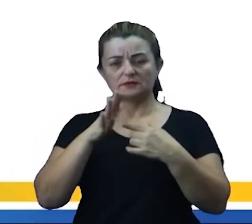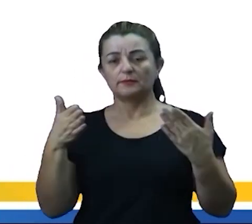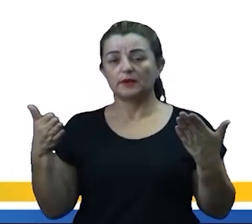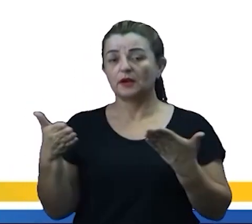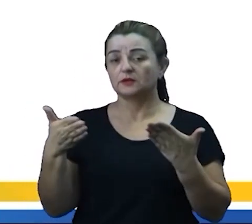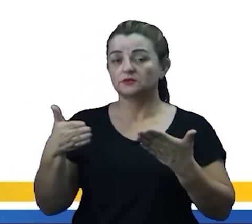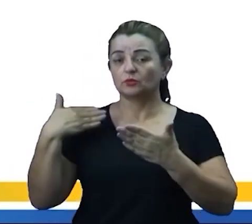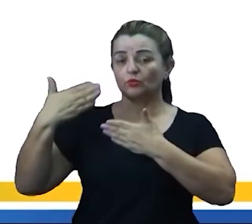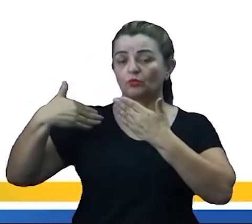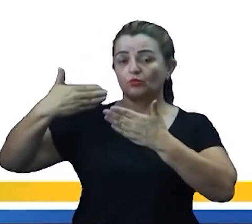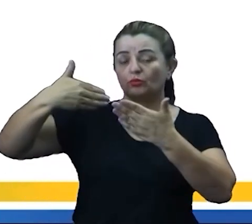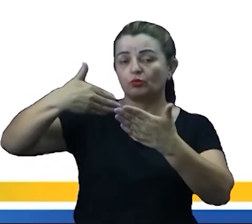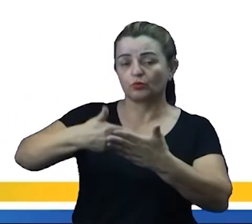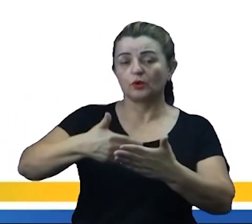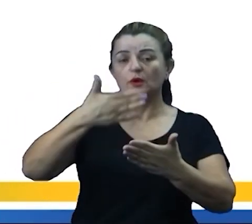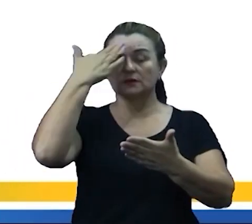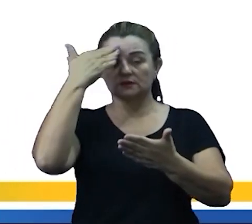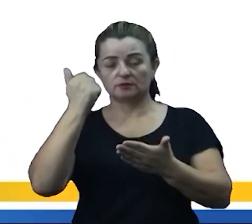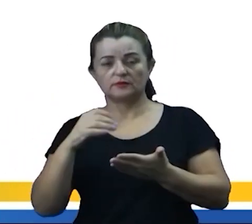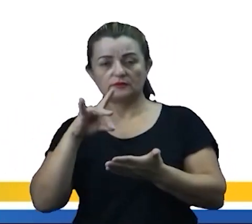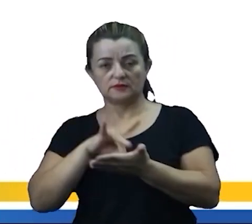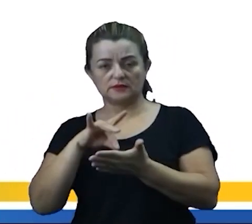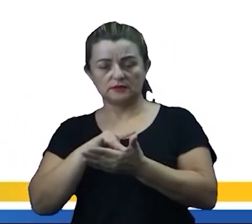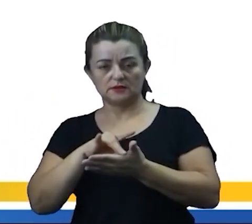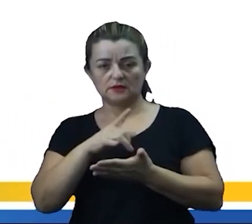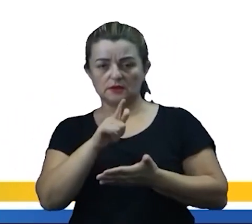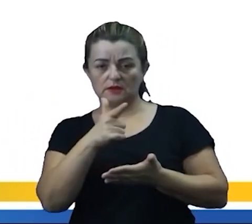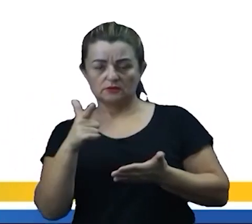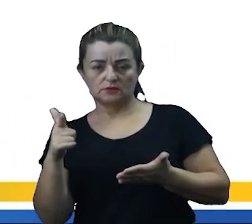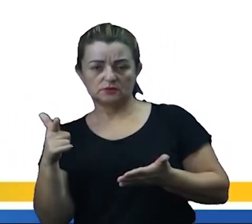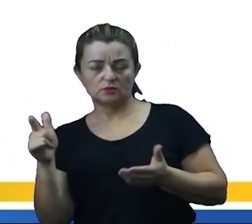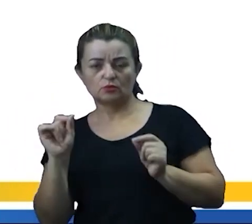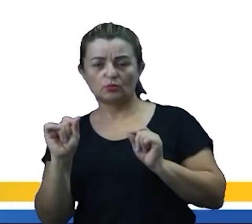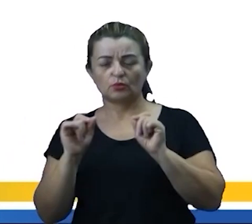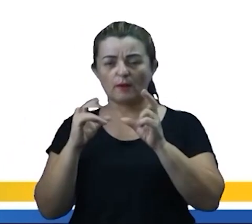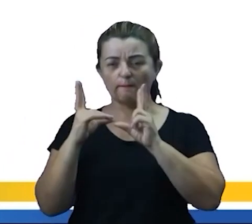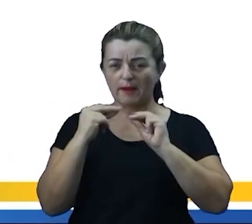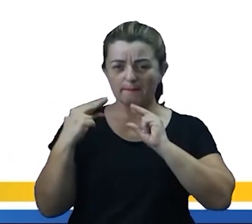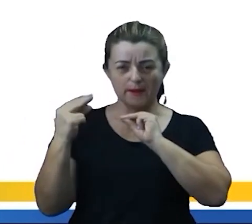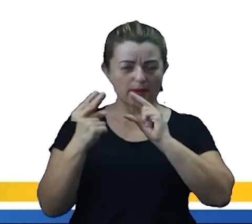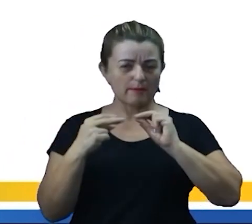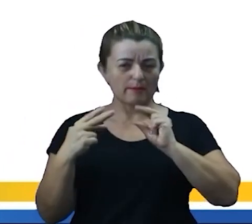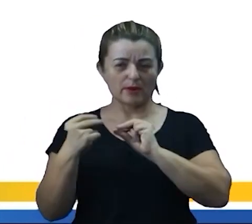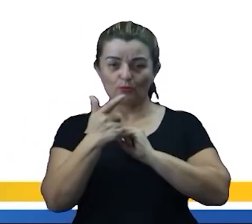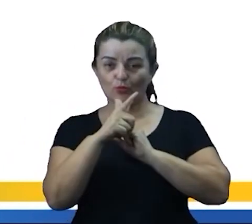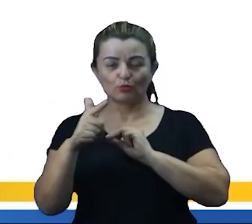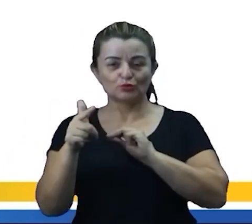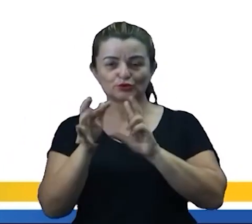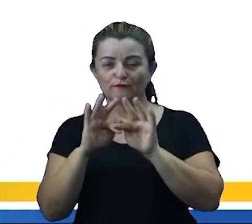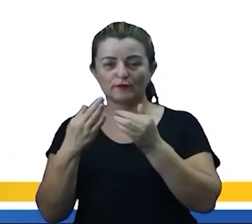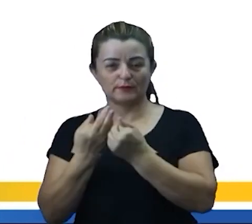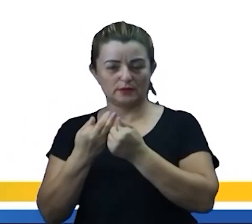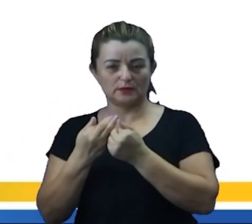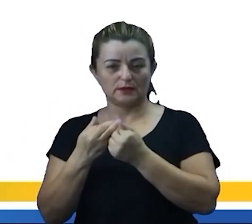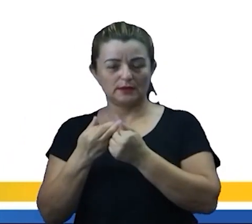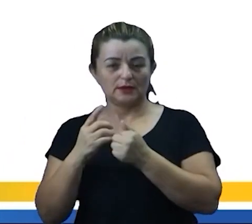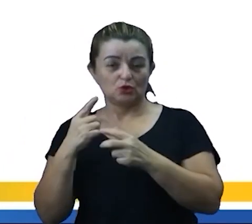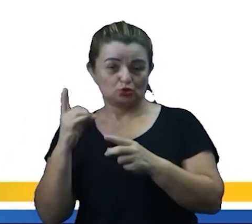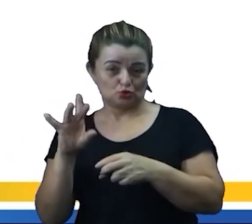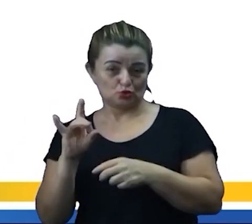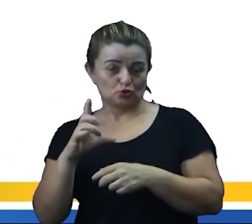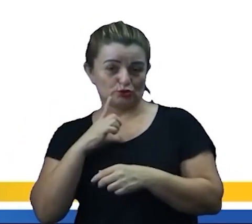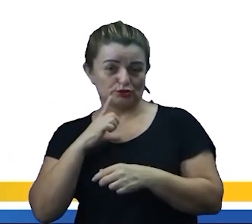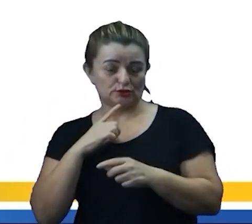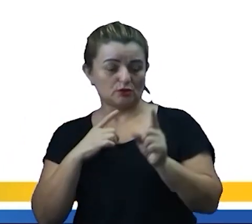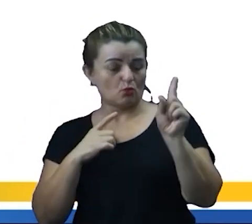mas a seu tempo saberemos a verdade. Sem os comentos era órfã. Tinha em sua companhia uma velha